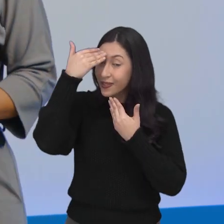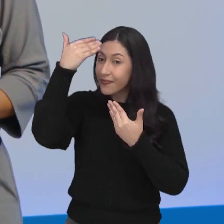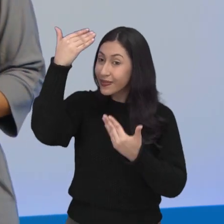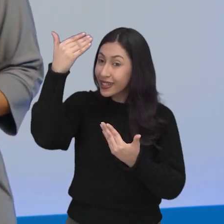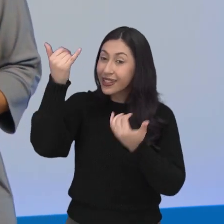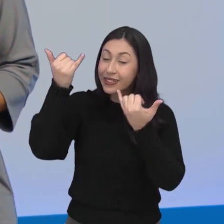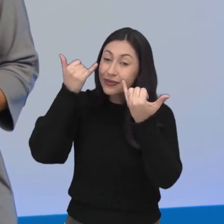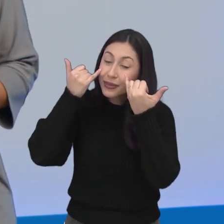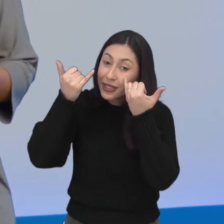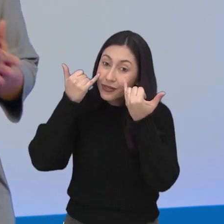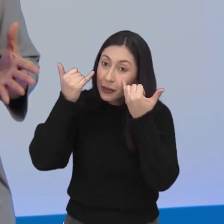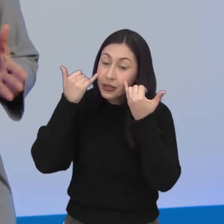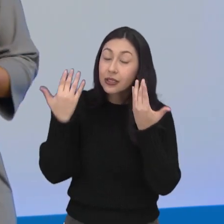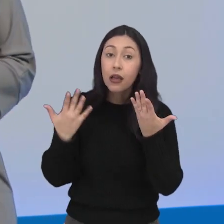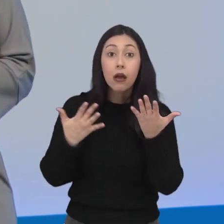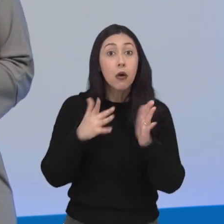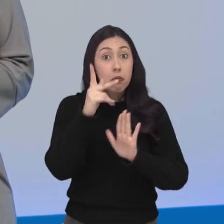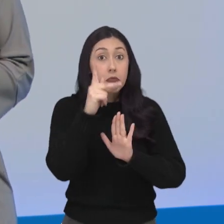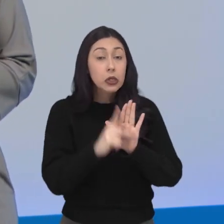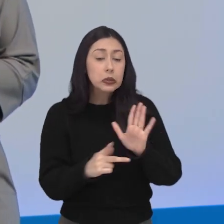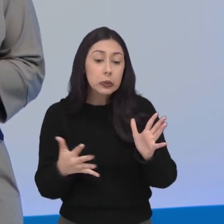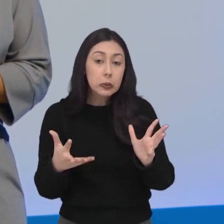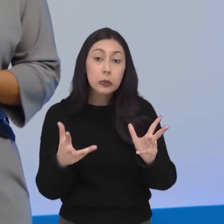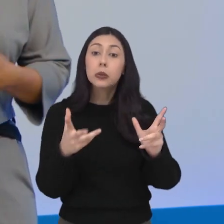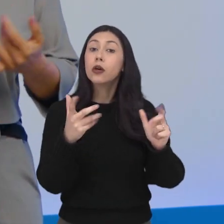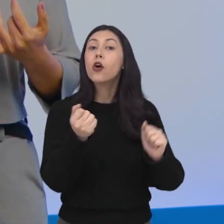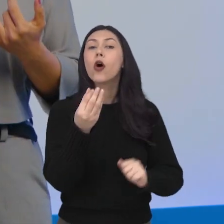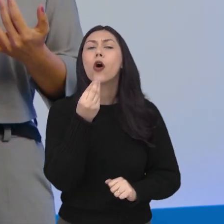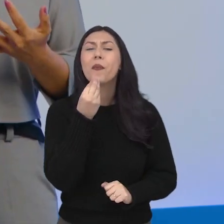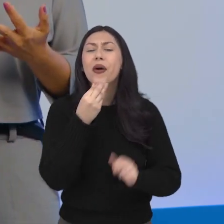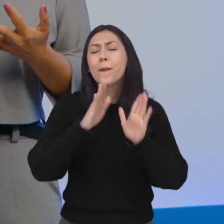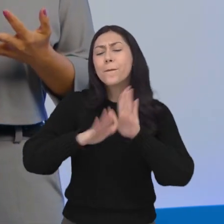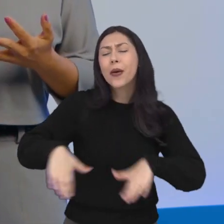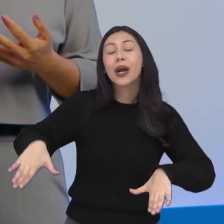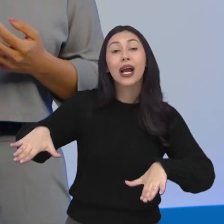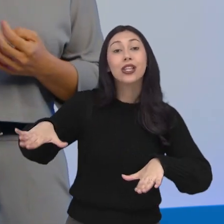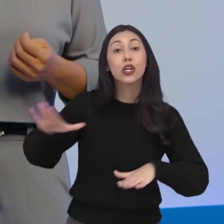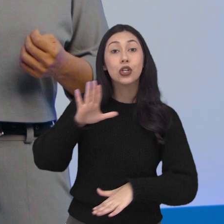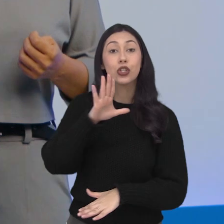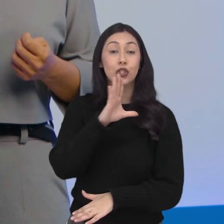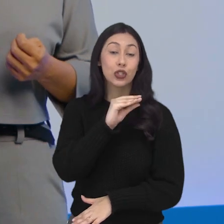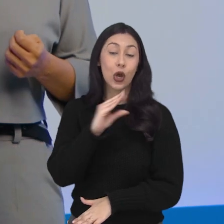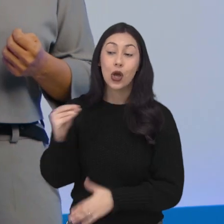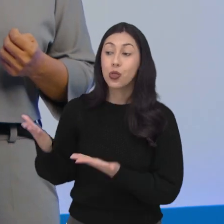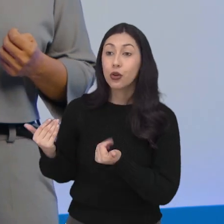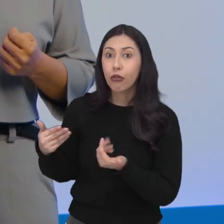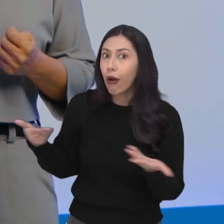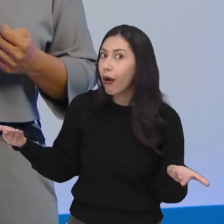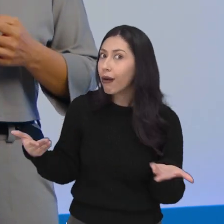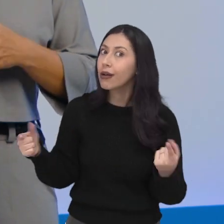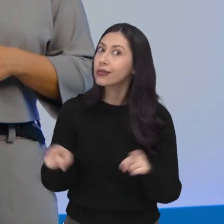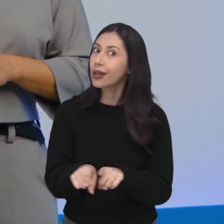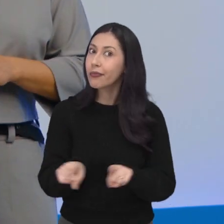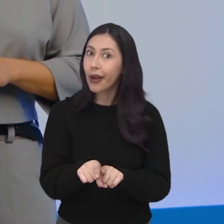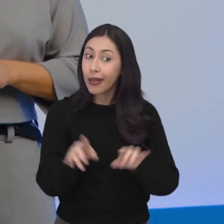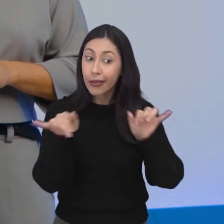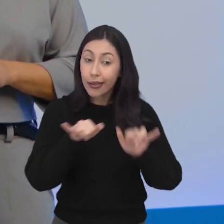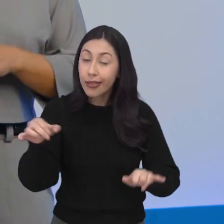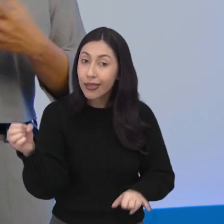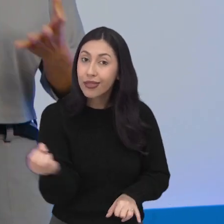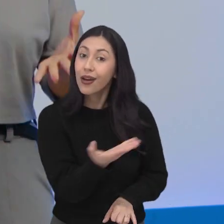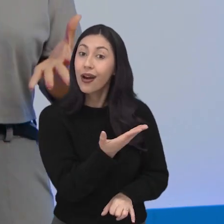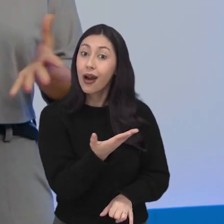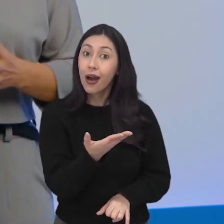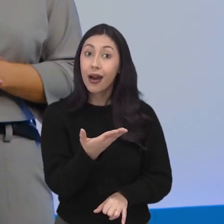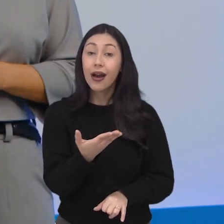viu, pelas informações. Esse programa é maravilhoso, oportunidade para crianças, jovens, e agora com essa novidade, né, que a Luísa trouxe para a gente,